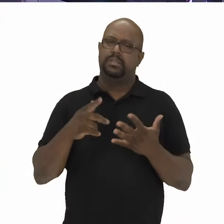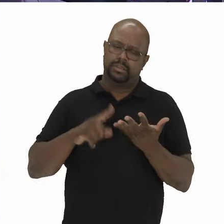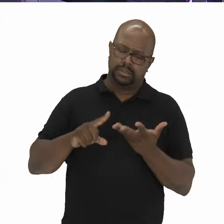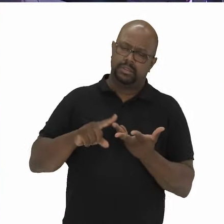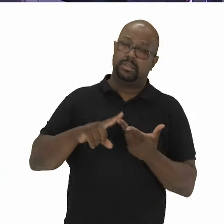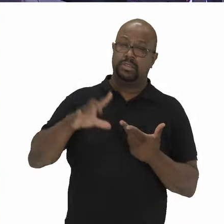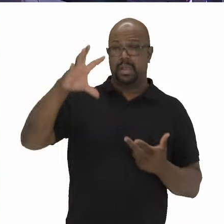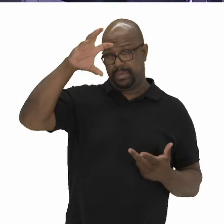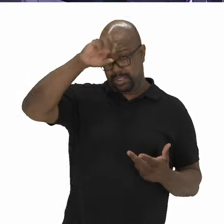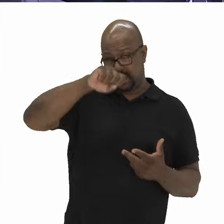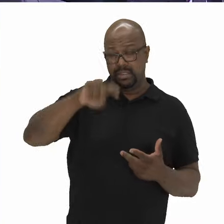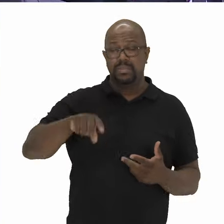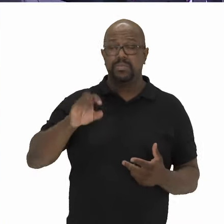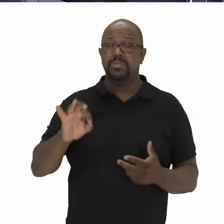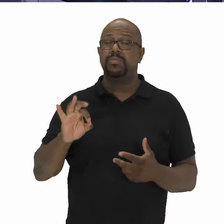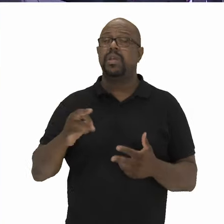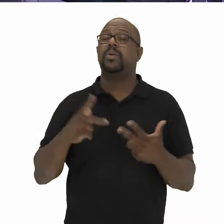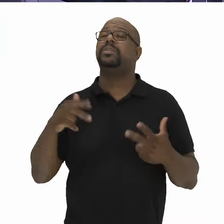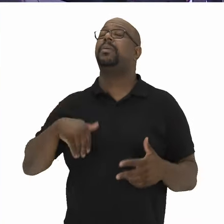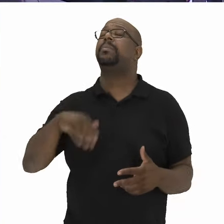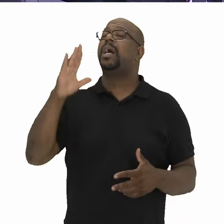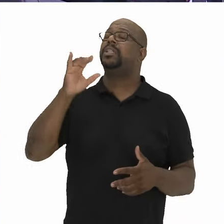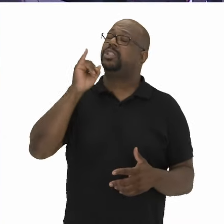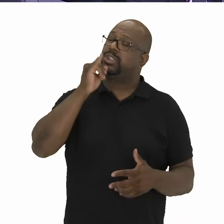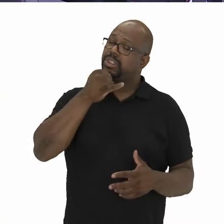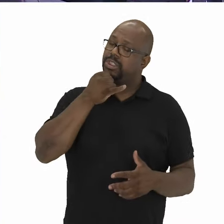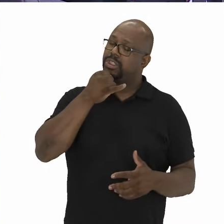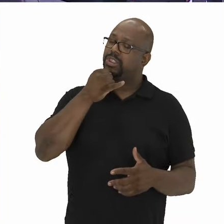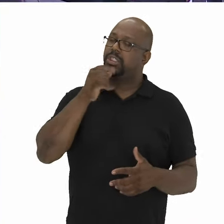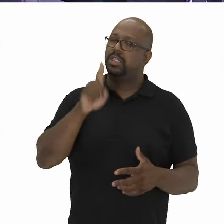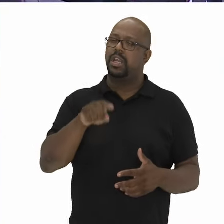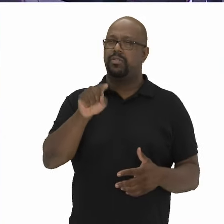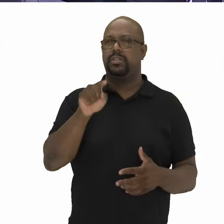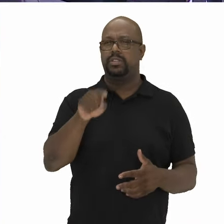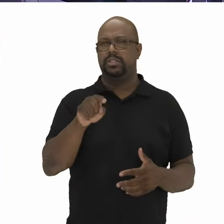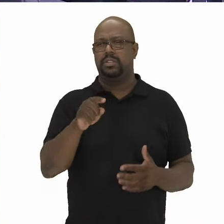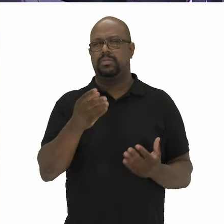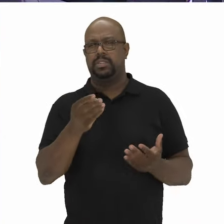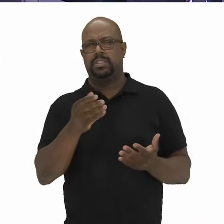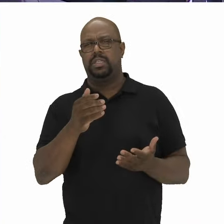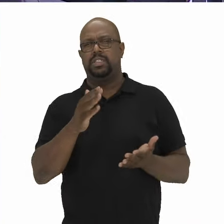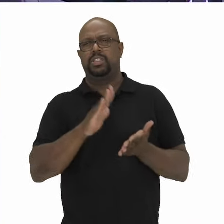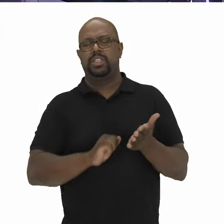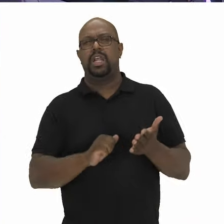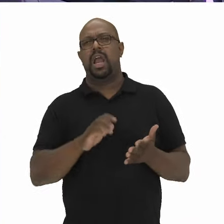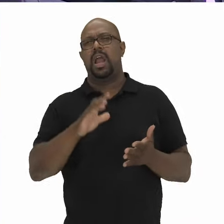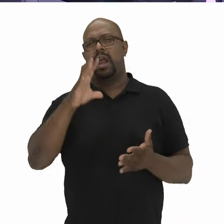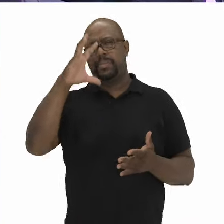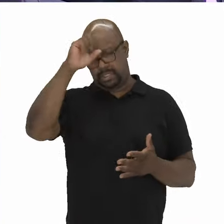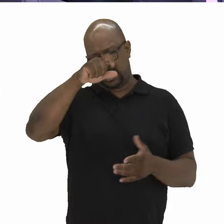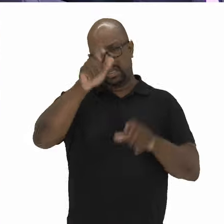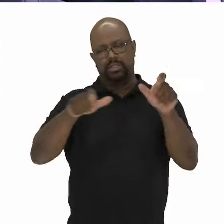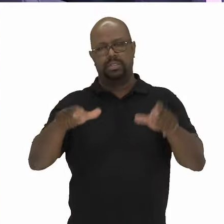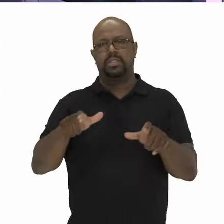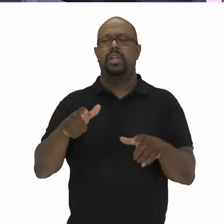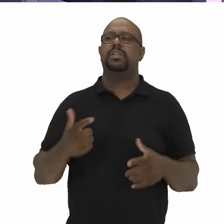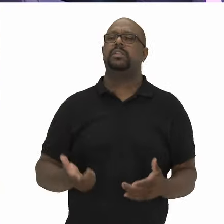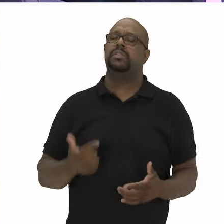negações de aprendizado que eu acho isso uma coisa mais triste né que é você negar o aprendizado a um